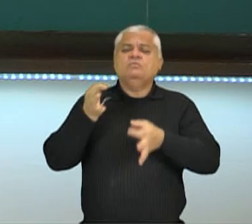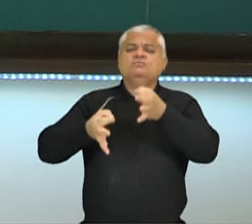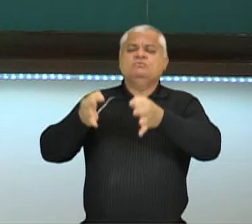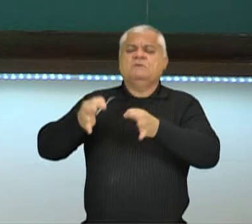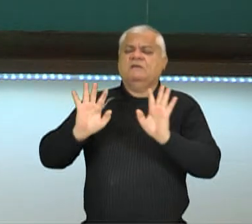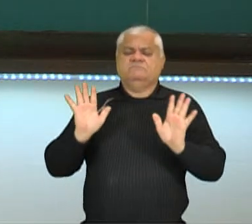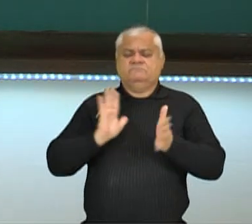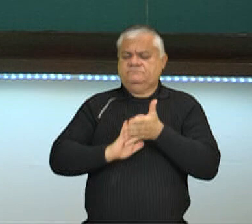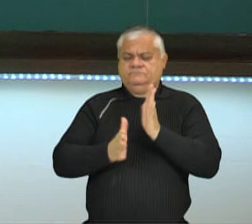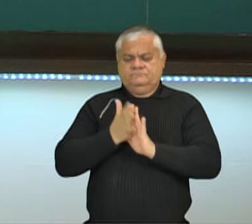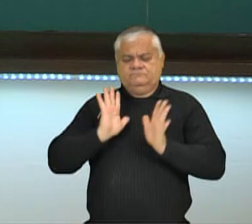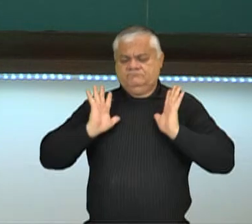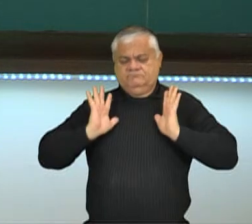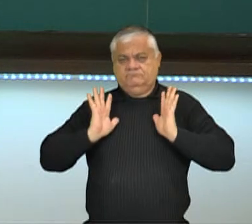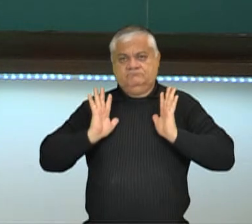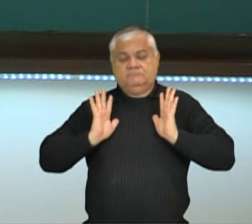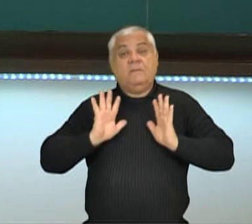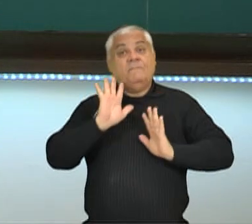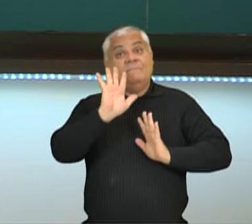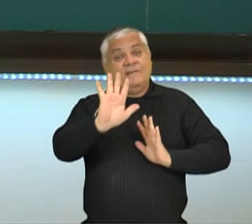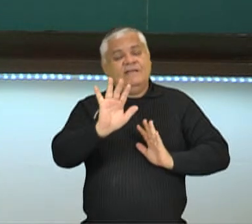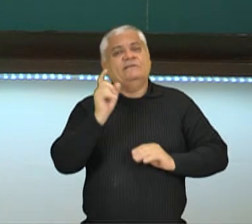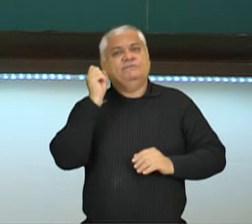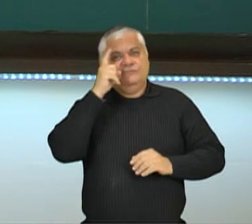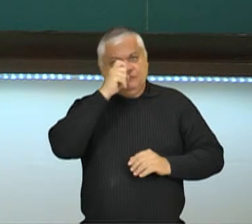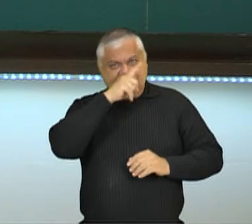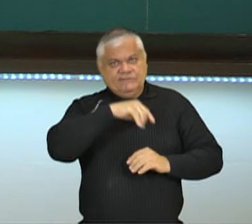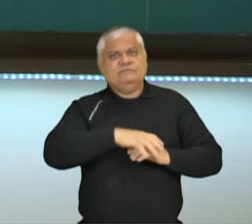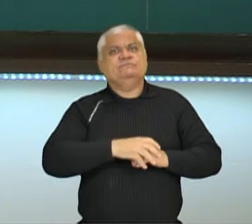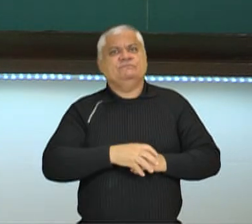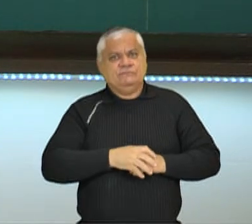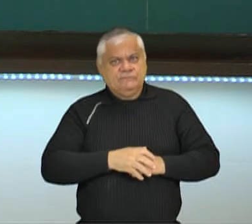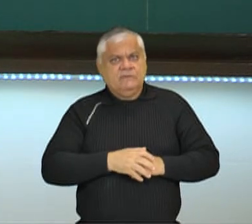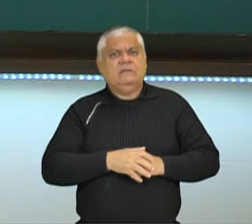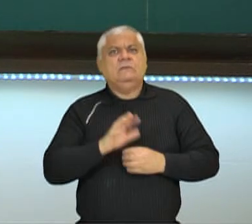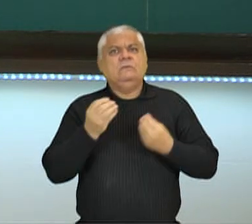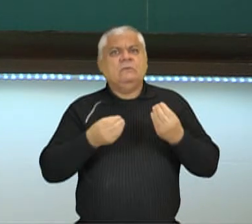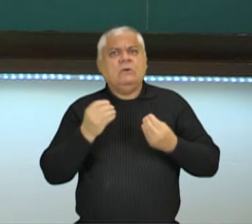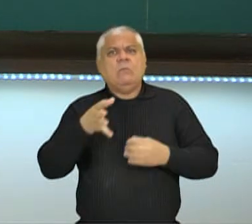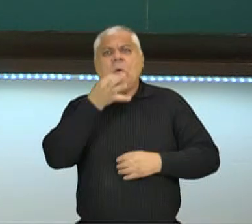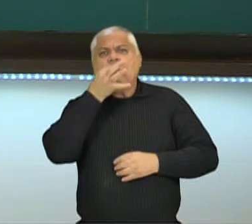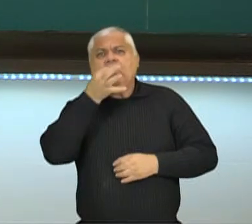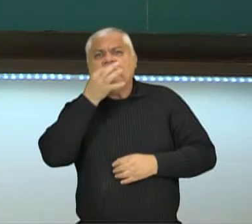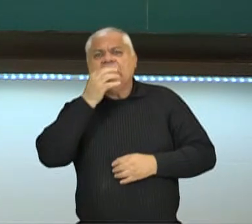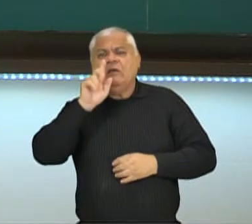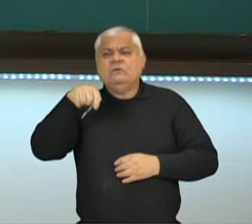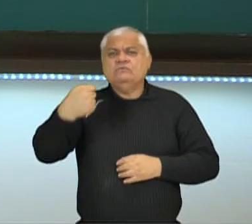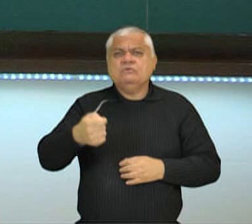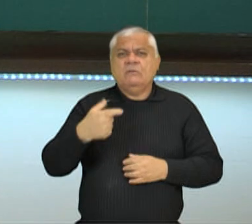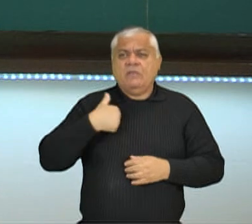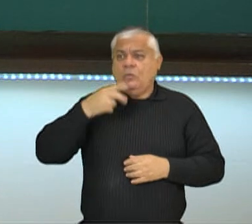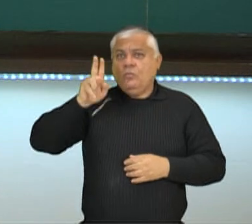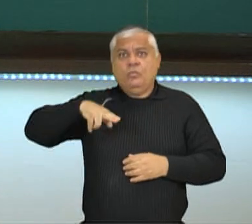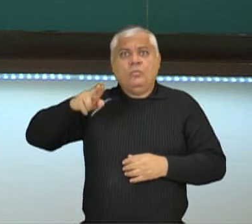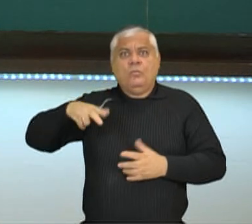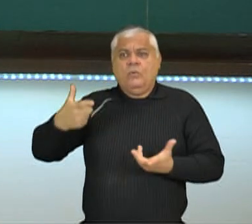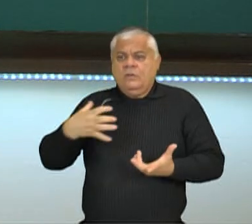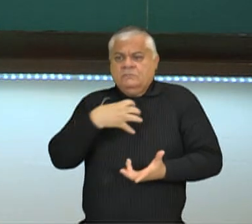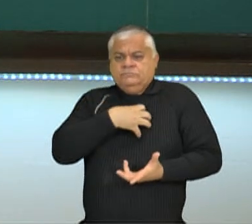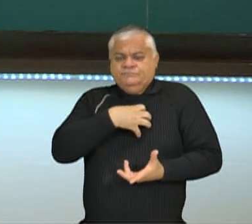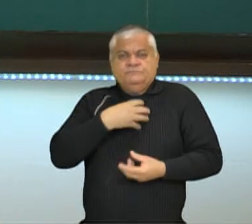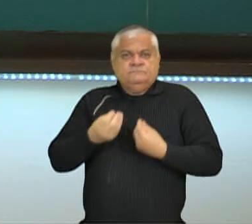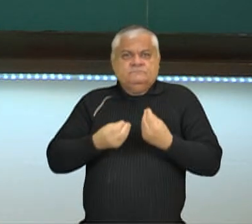né? Mas é difícil. Acho que é difícil manter uma opinião sobre uma vez que você não passou por aquilo,